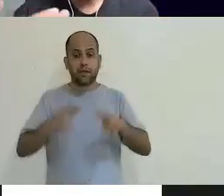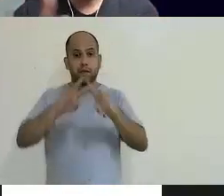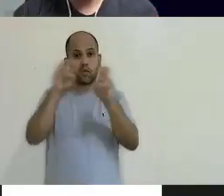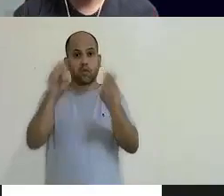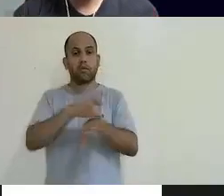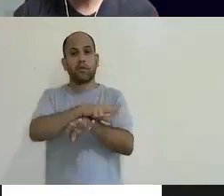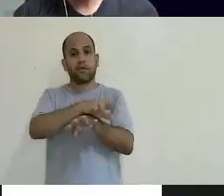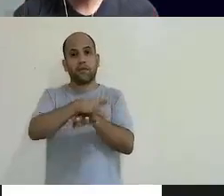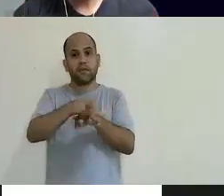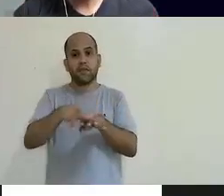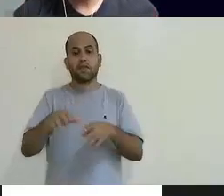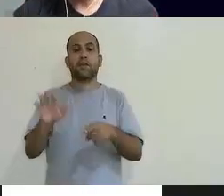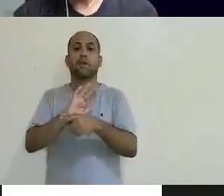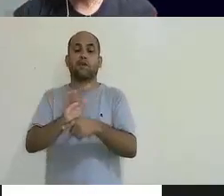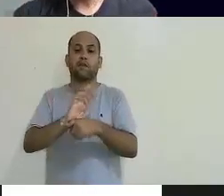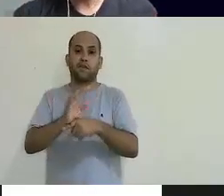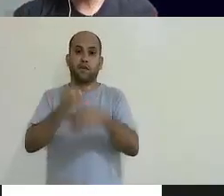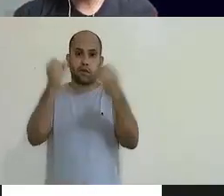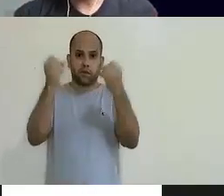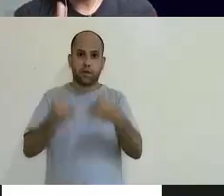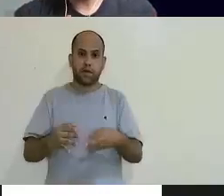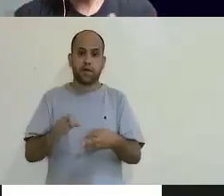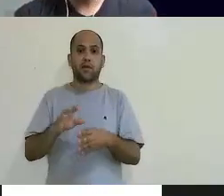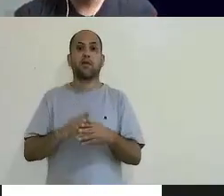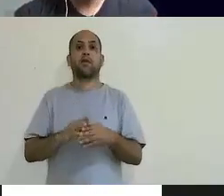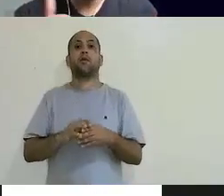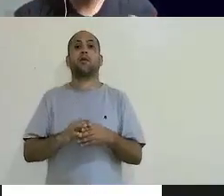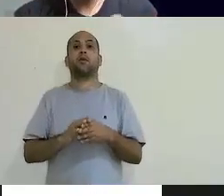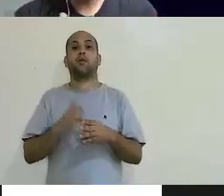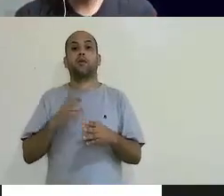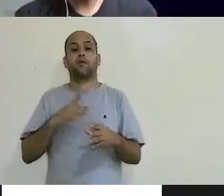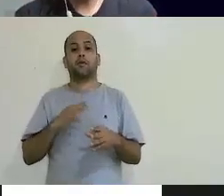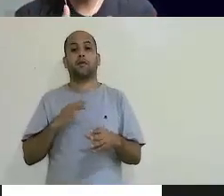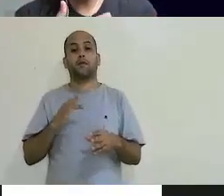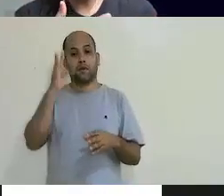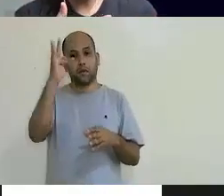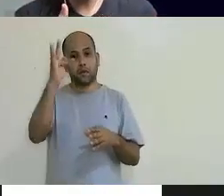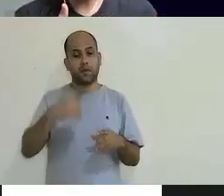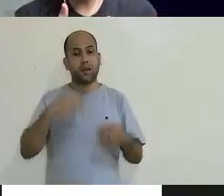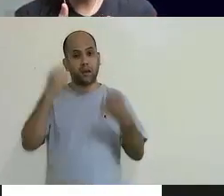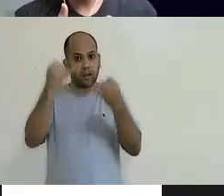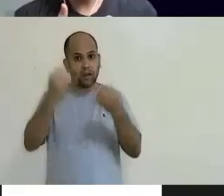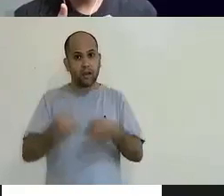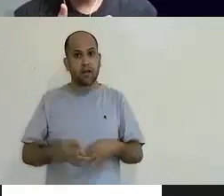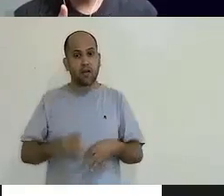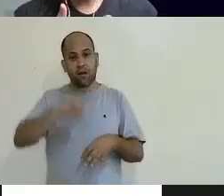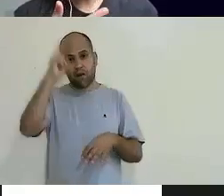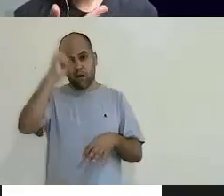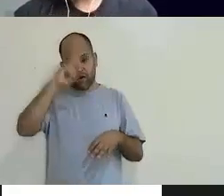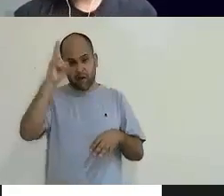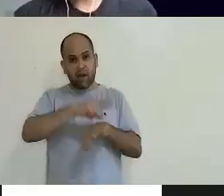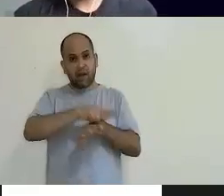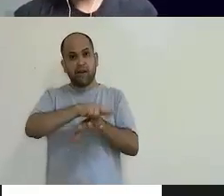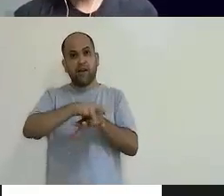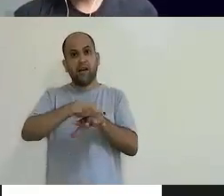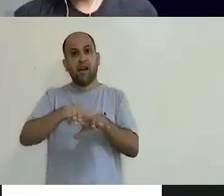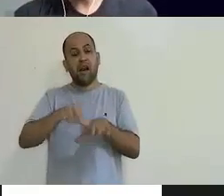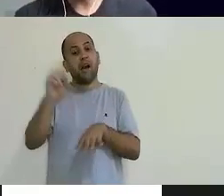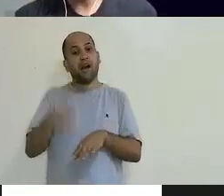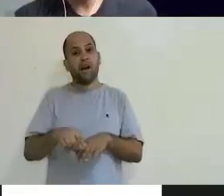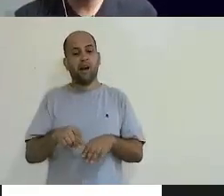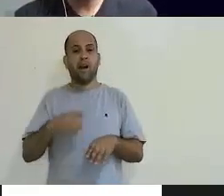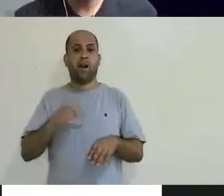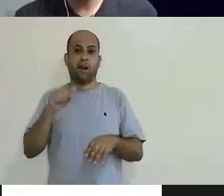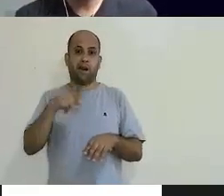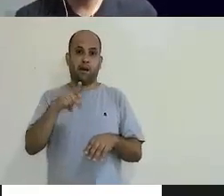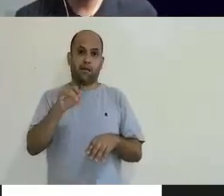no vídeo que a gente viu sobre o Jornada para o Futuro, falamos bastante de diversidade também, e é isso, né? A empatia está